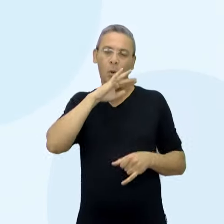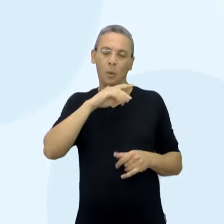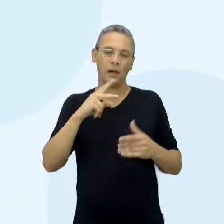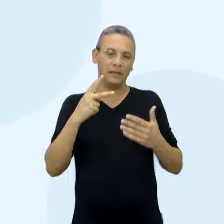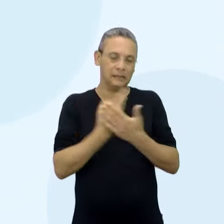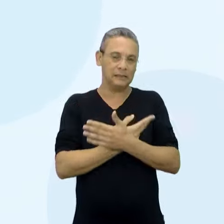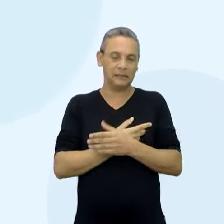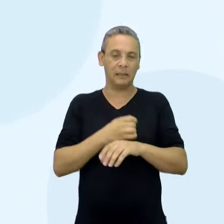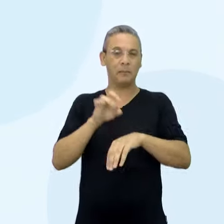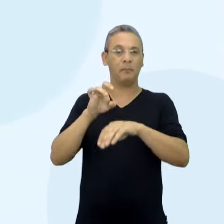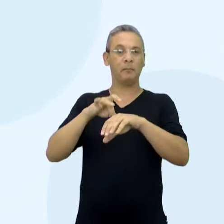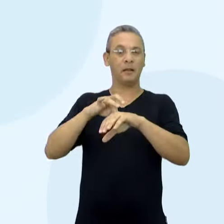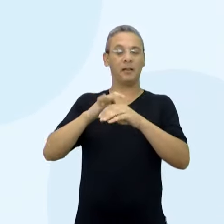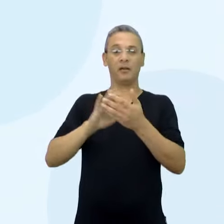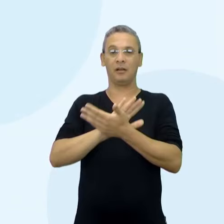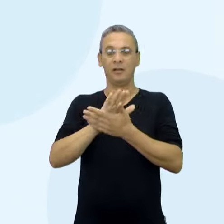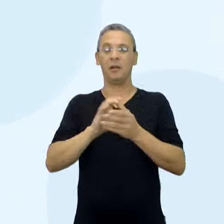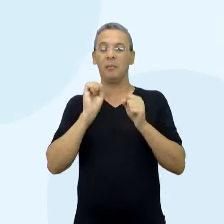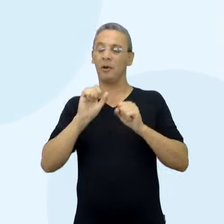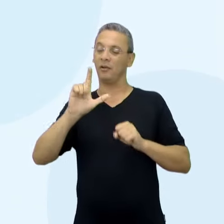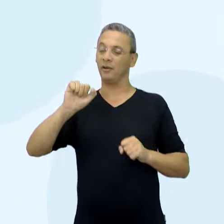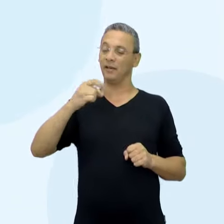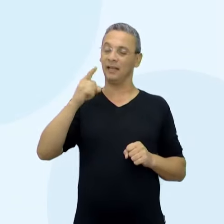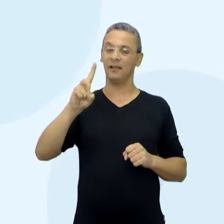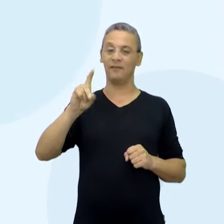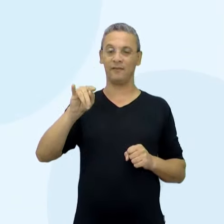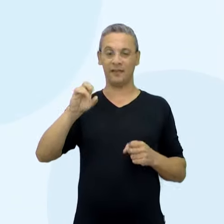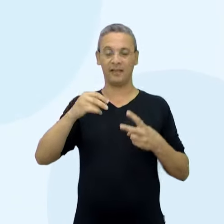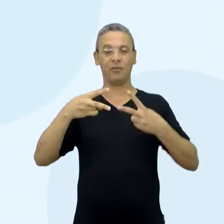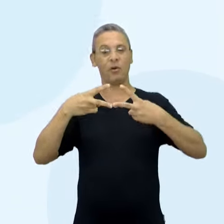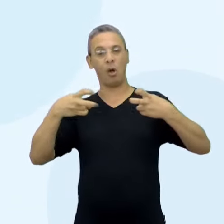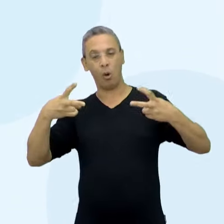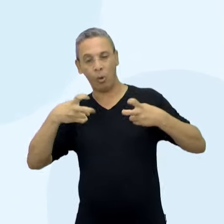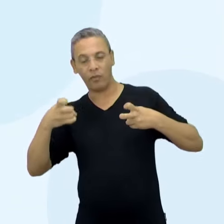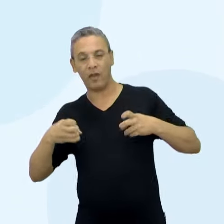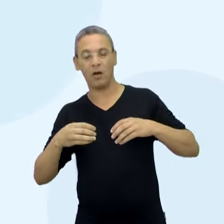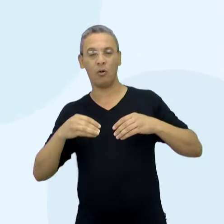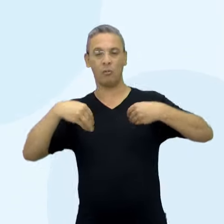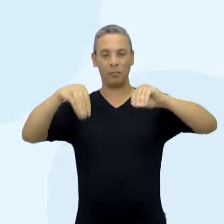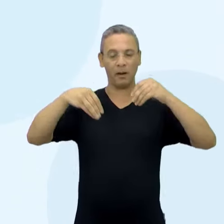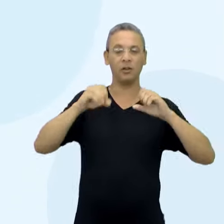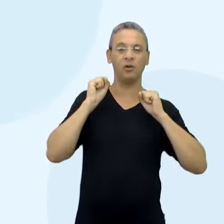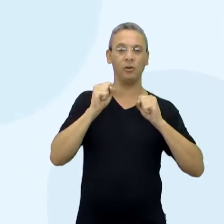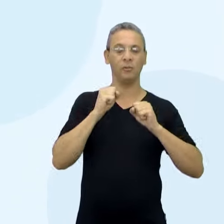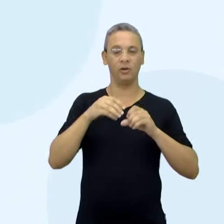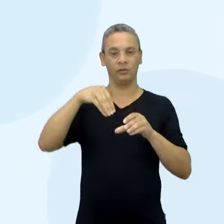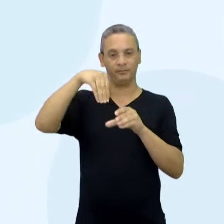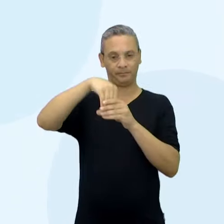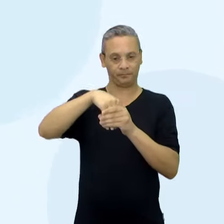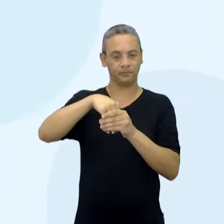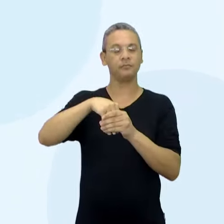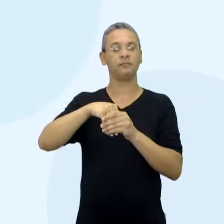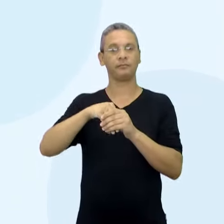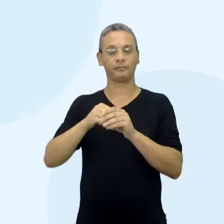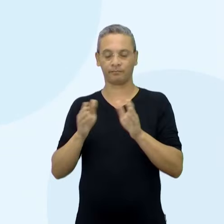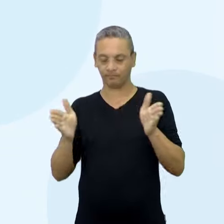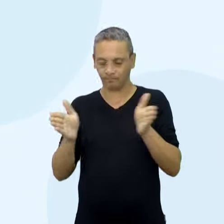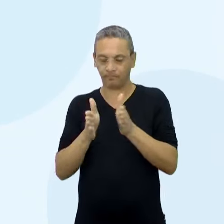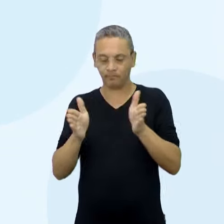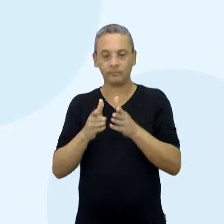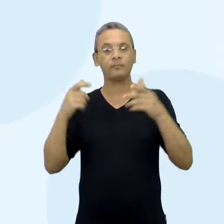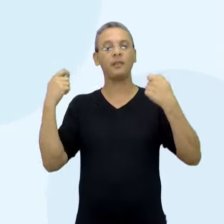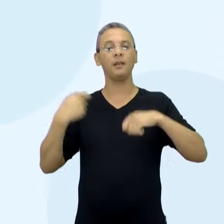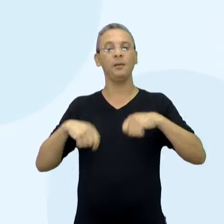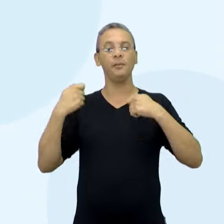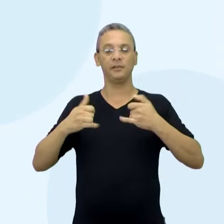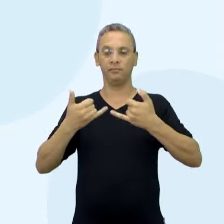de metal, pode ser lã de vidro, pode ser algodão, pode ser tecido, alguma coisa ali de elétrica, que precisa de